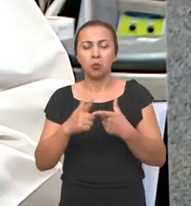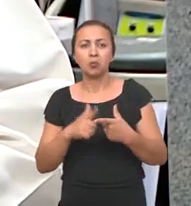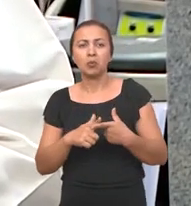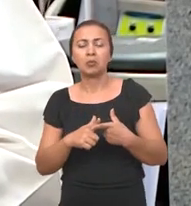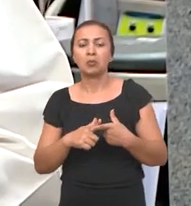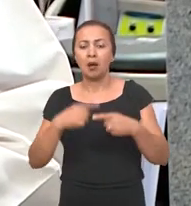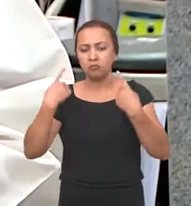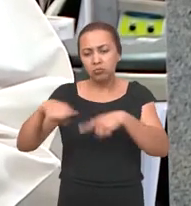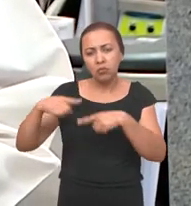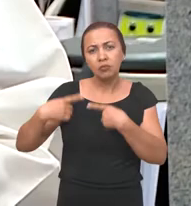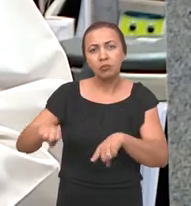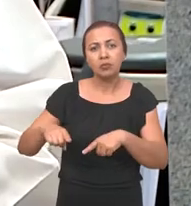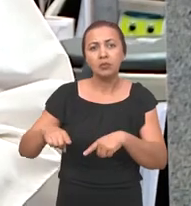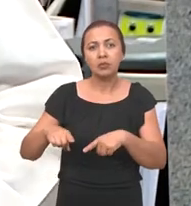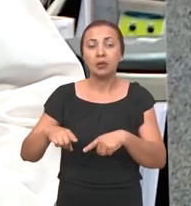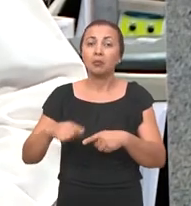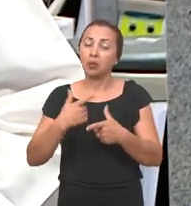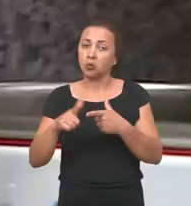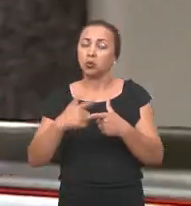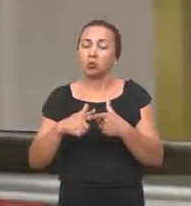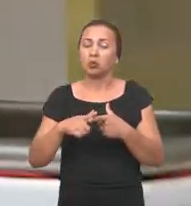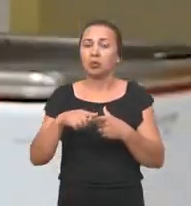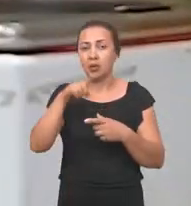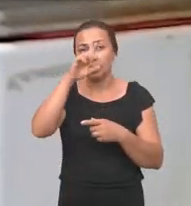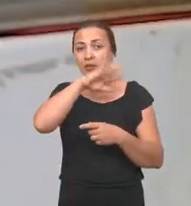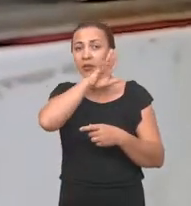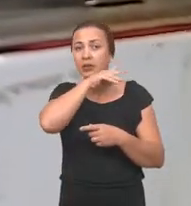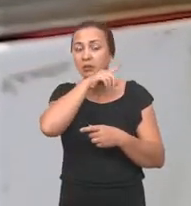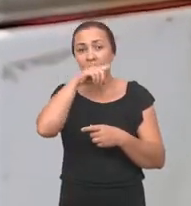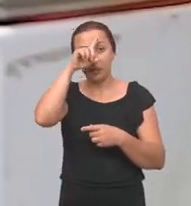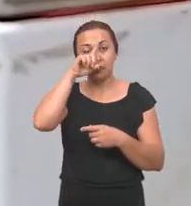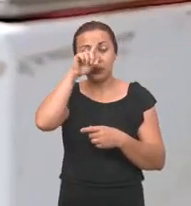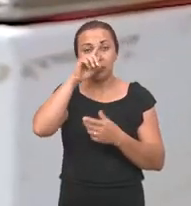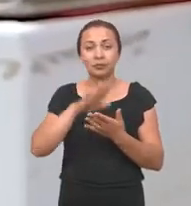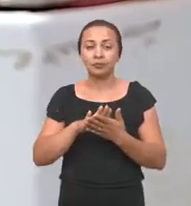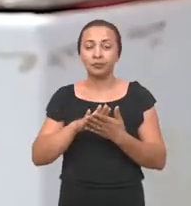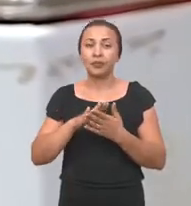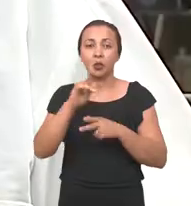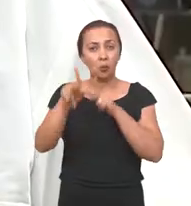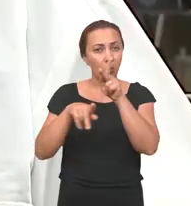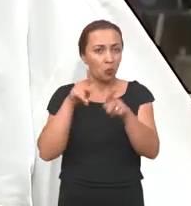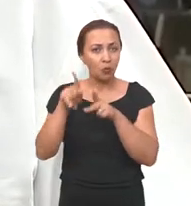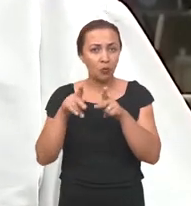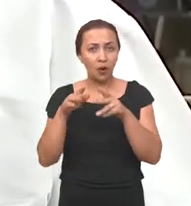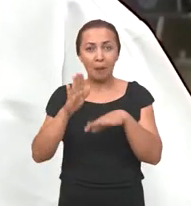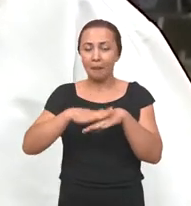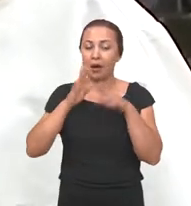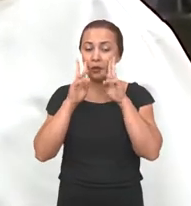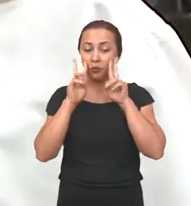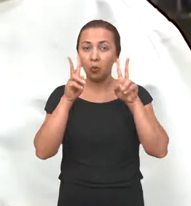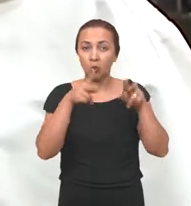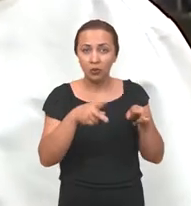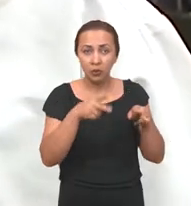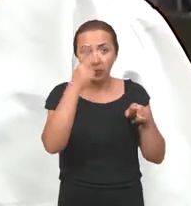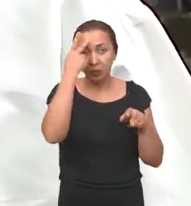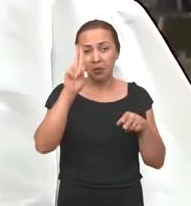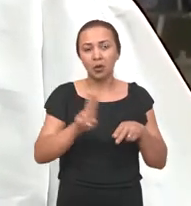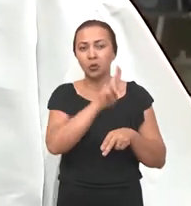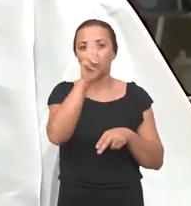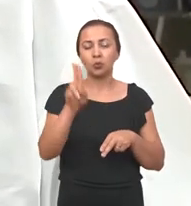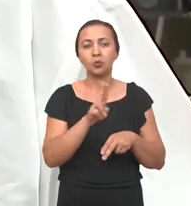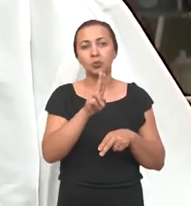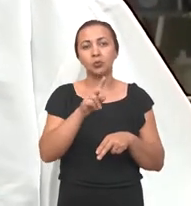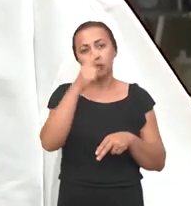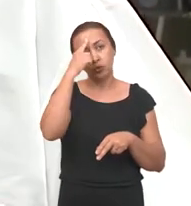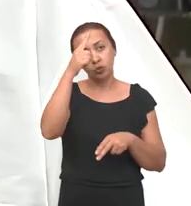toxicológicos provocados pelos acidentes de animais peçonhentos induzidos. Então, as formulações elas são mais voltadas para o uso tópico.